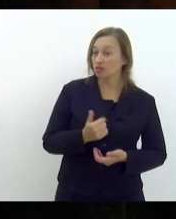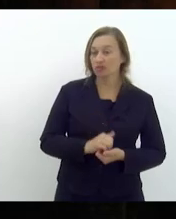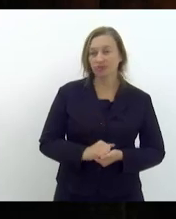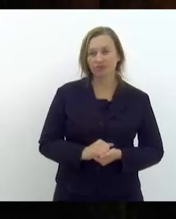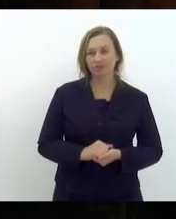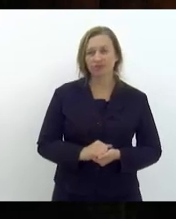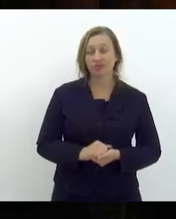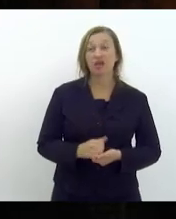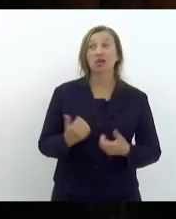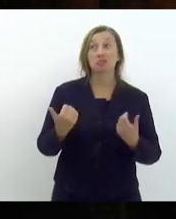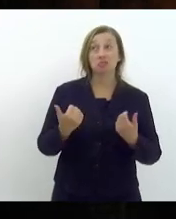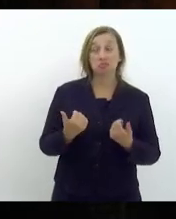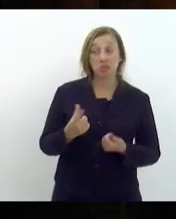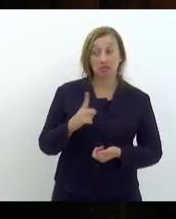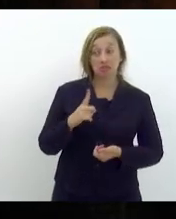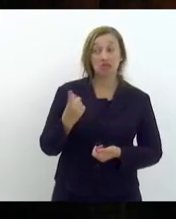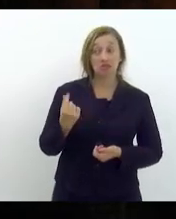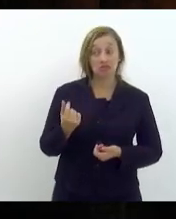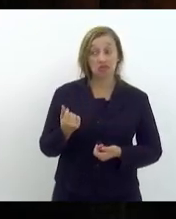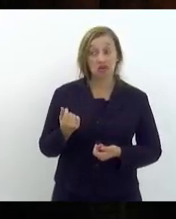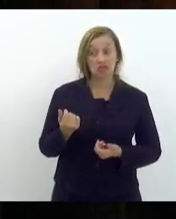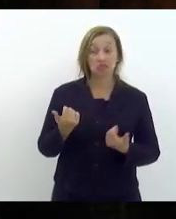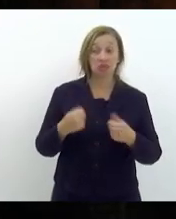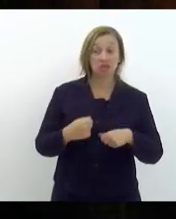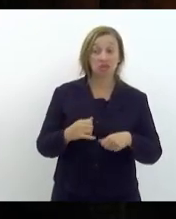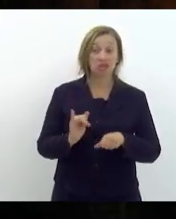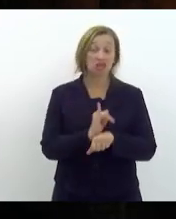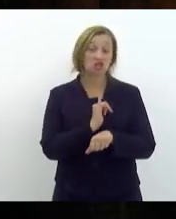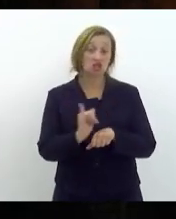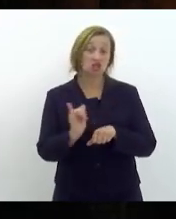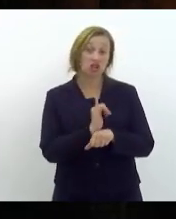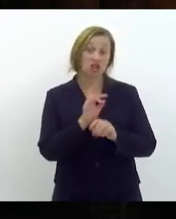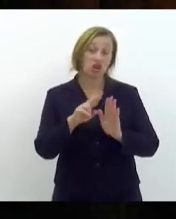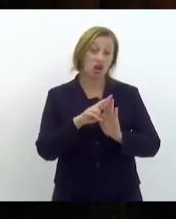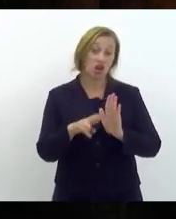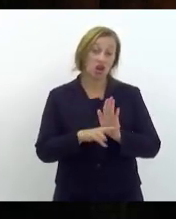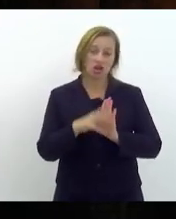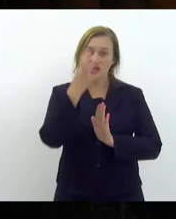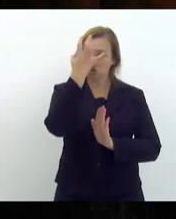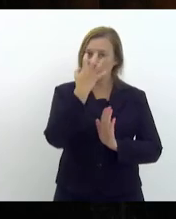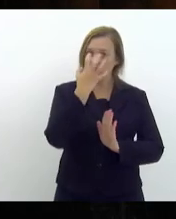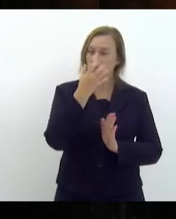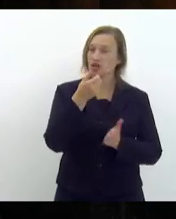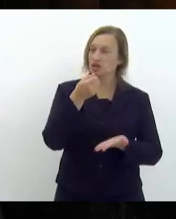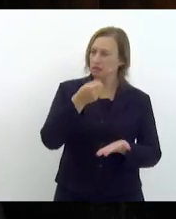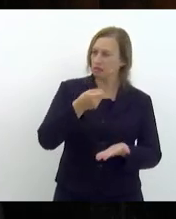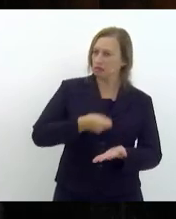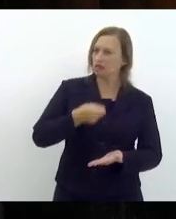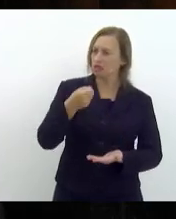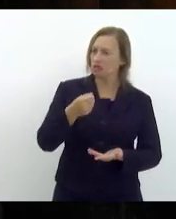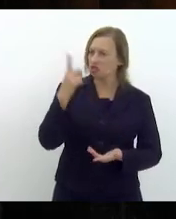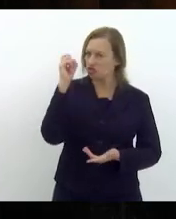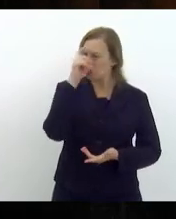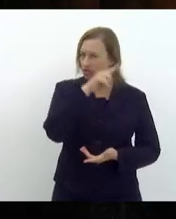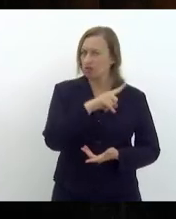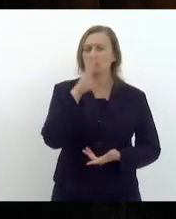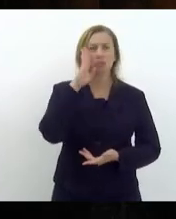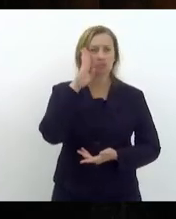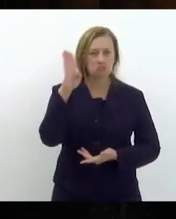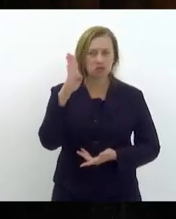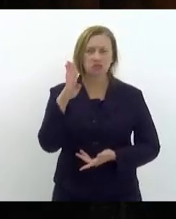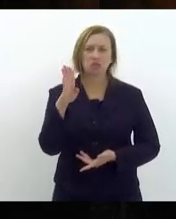e para ter receita medidas duras tem que ser tomadas principalmente